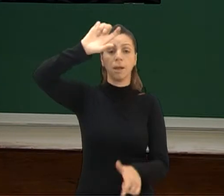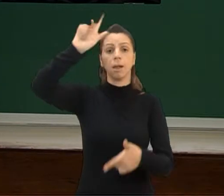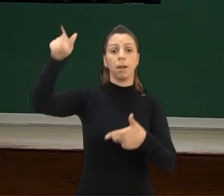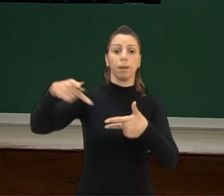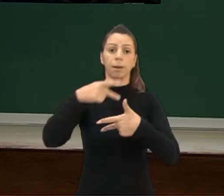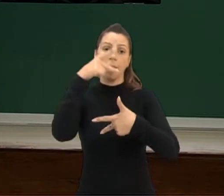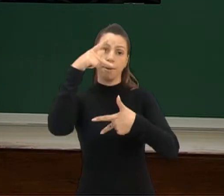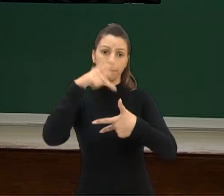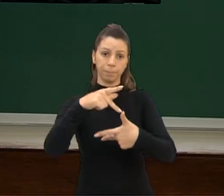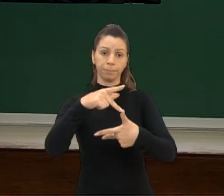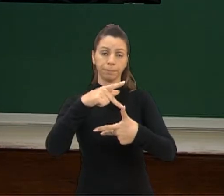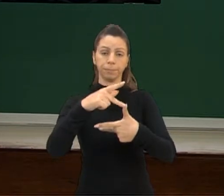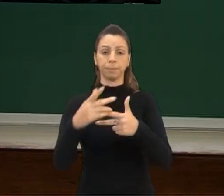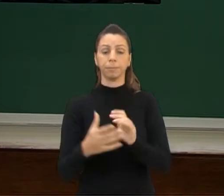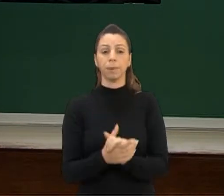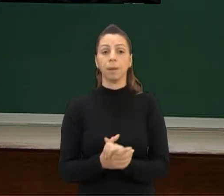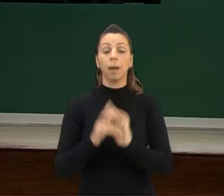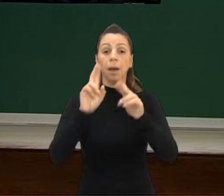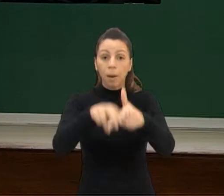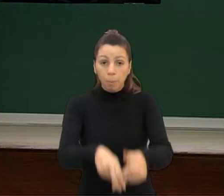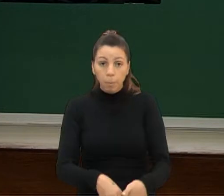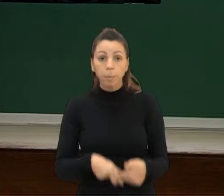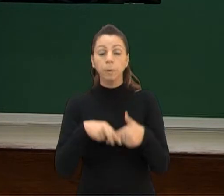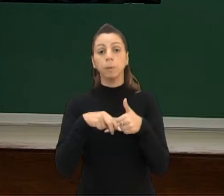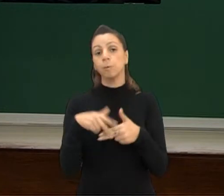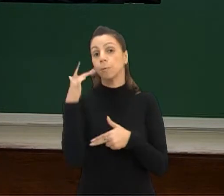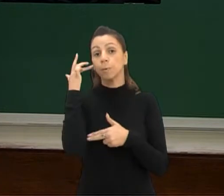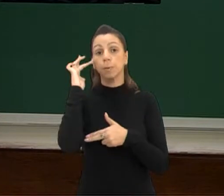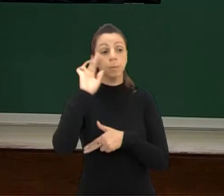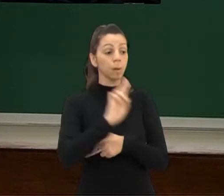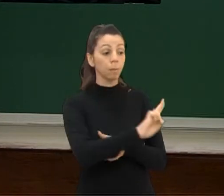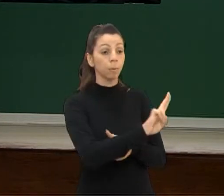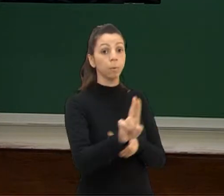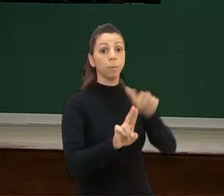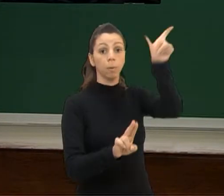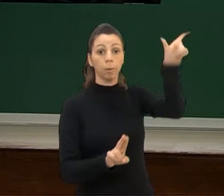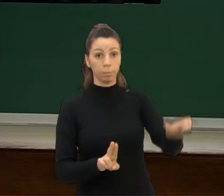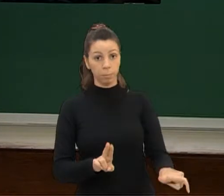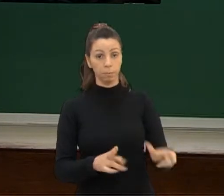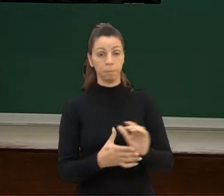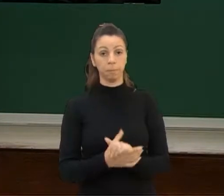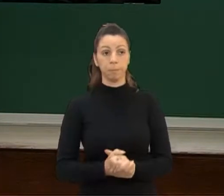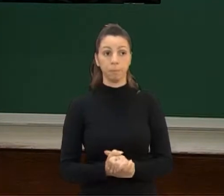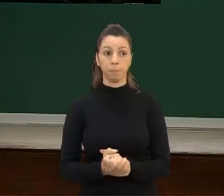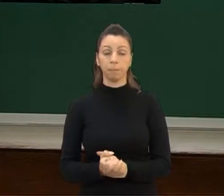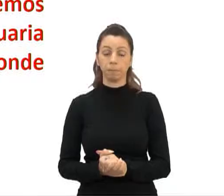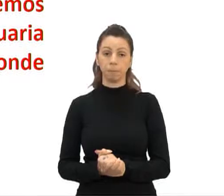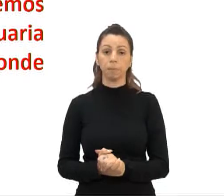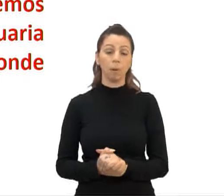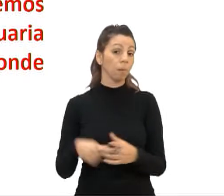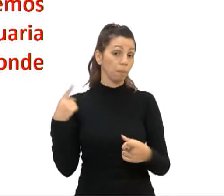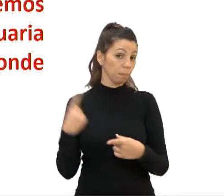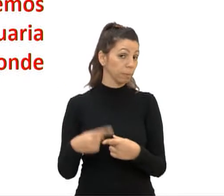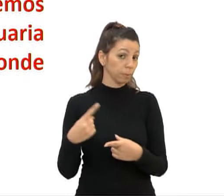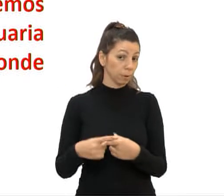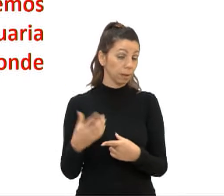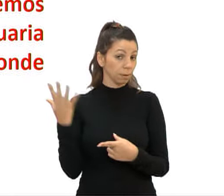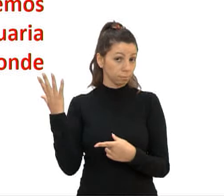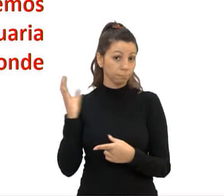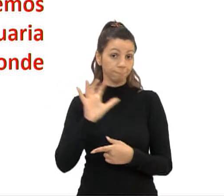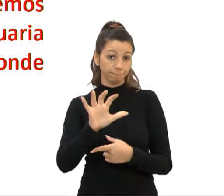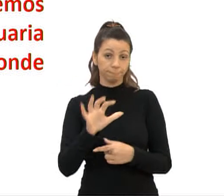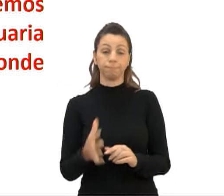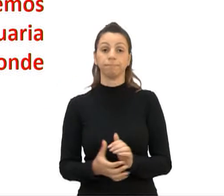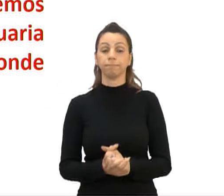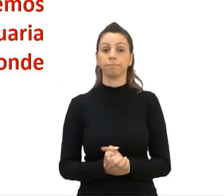esse nome dessa pessoa, né? Nem o nome do usuário dela. Muito bem, então esse é o porquê. Sabemos mais